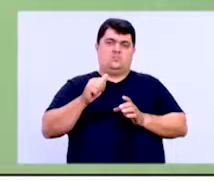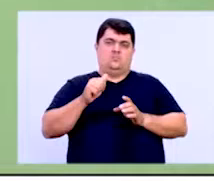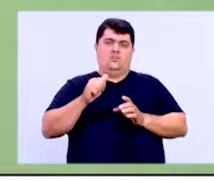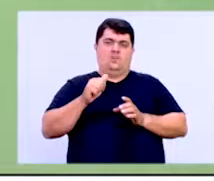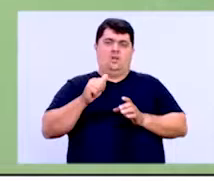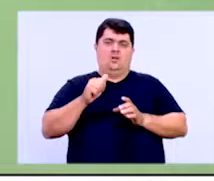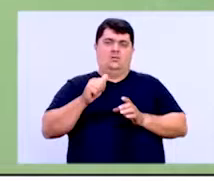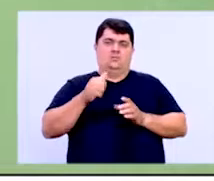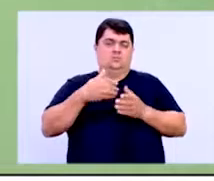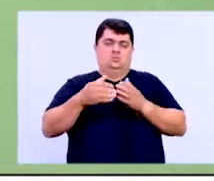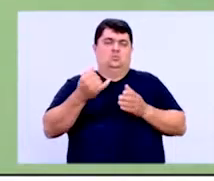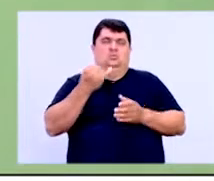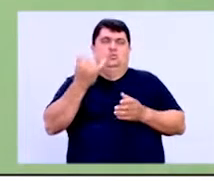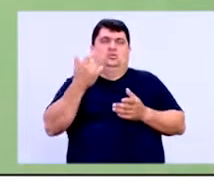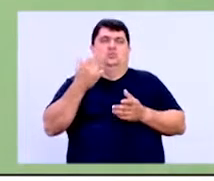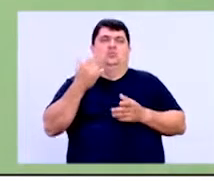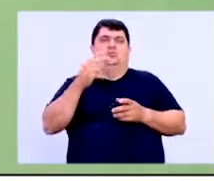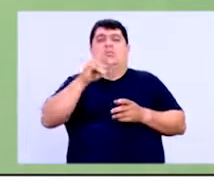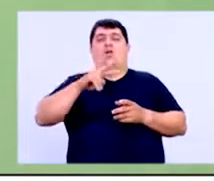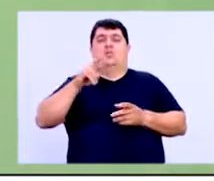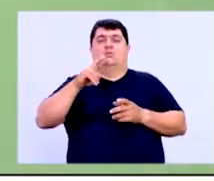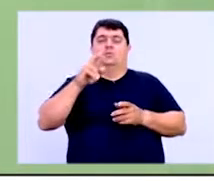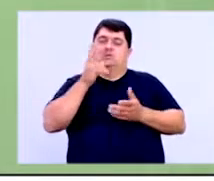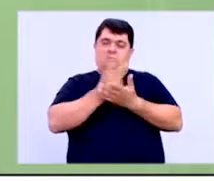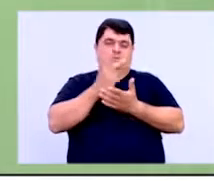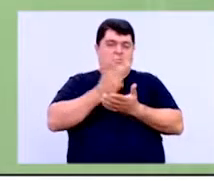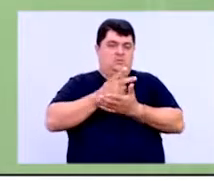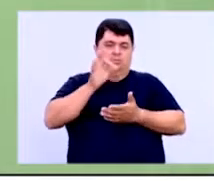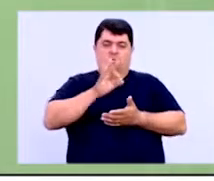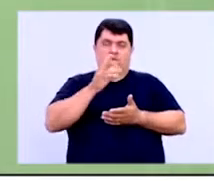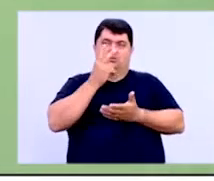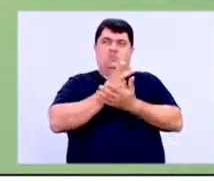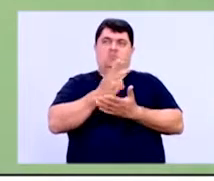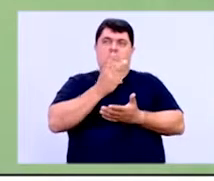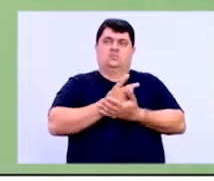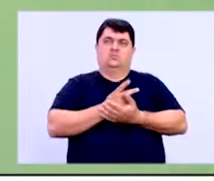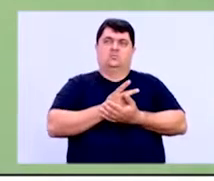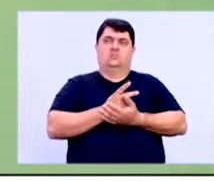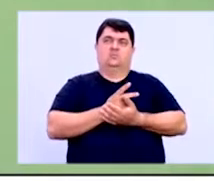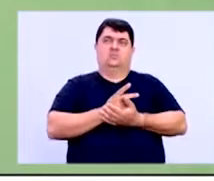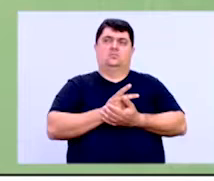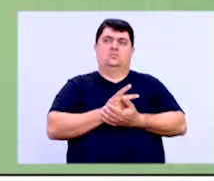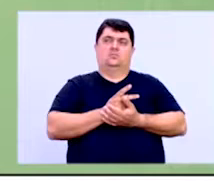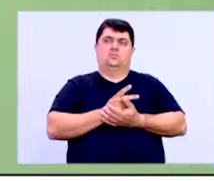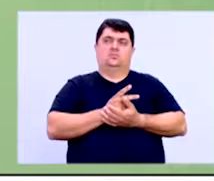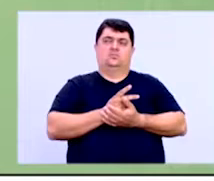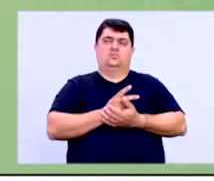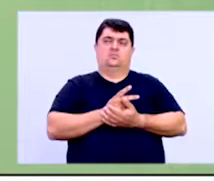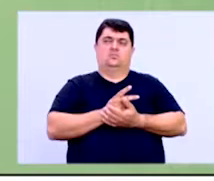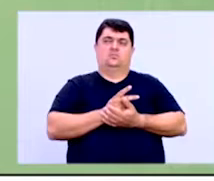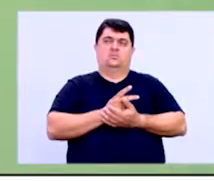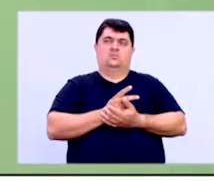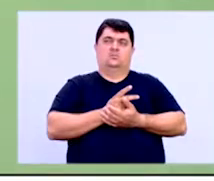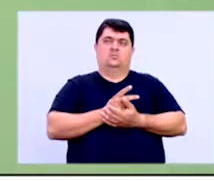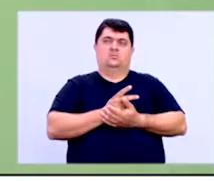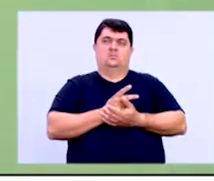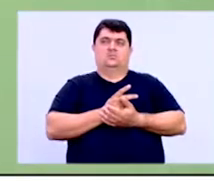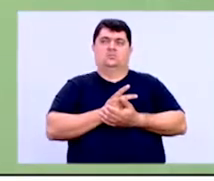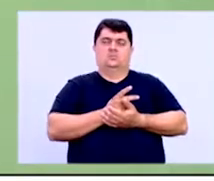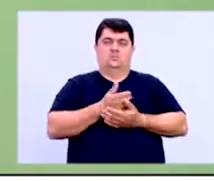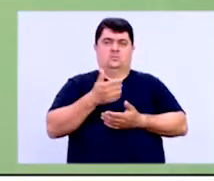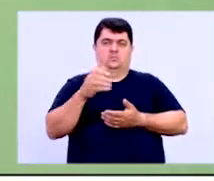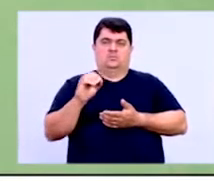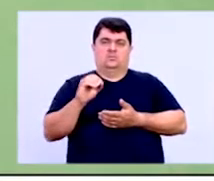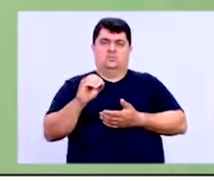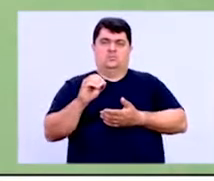de qual valor vai ser essa porcentagem. Entendeu? Se eu colocar 100 ou colocar